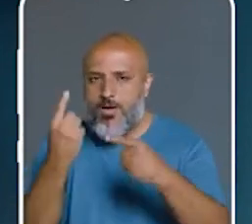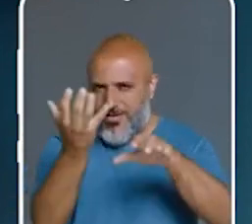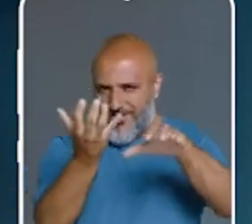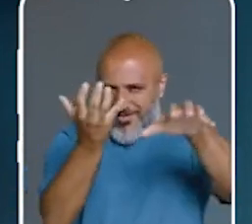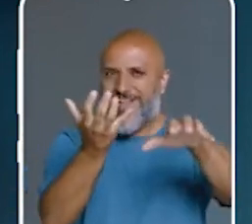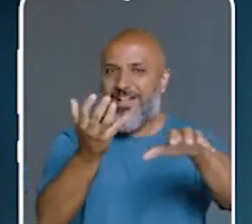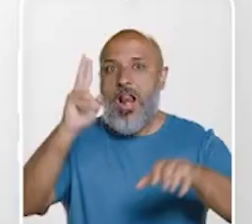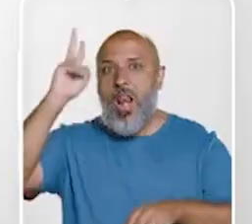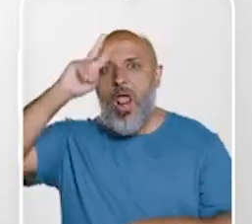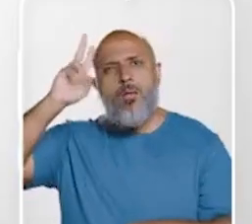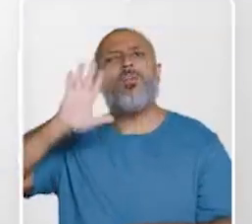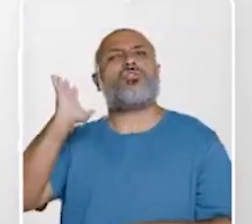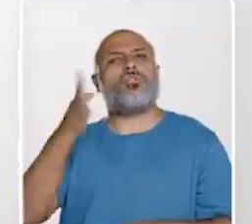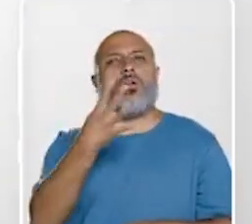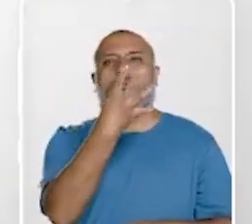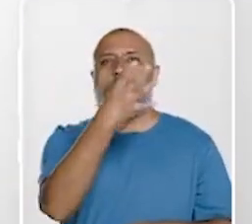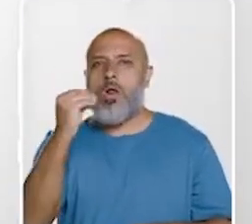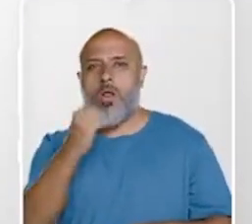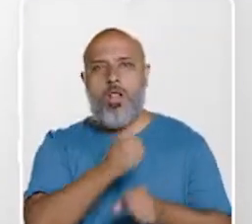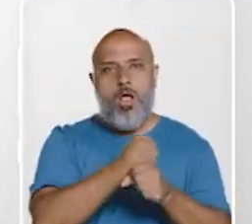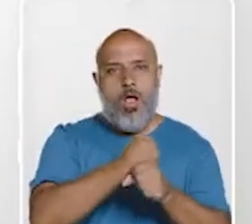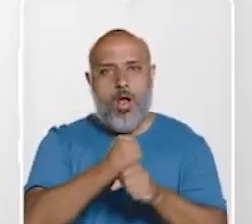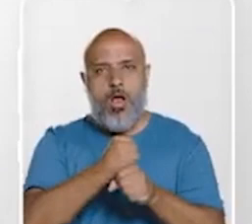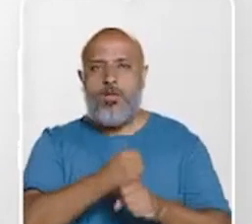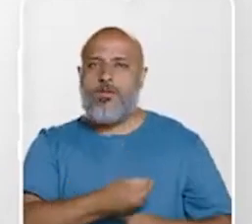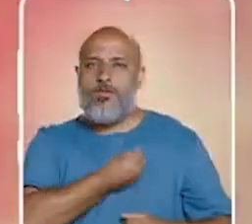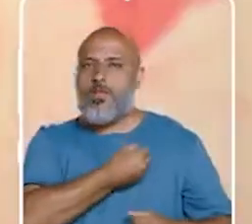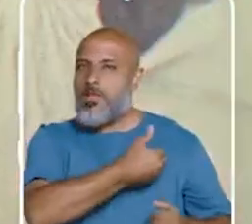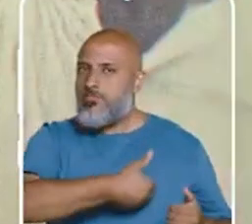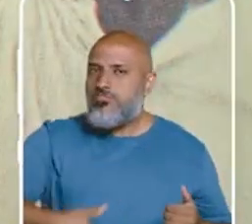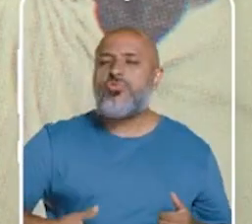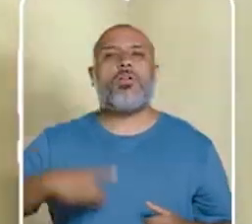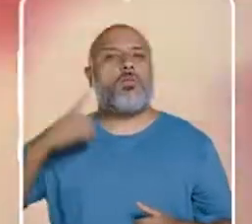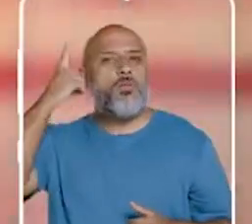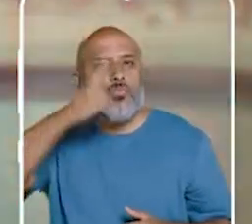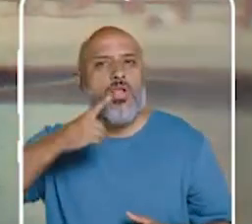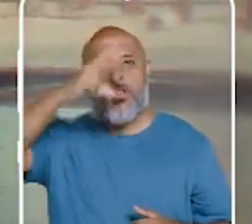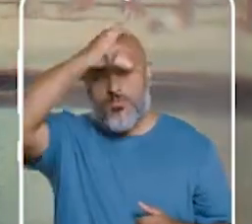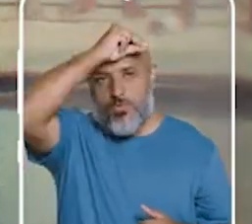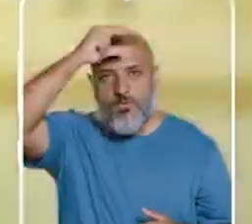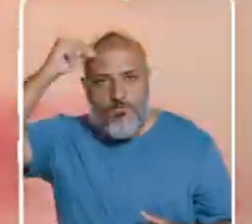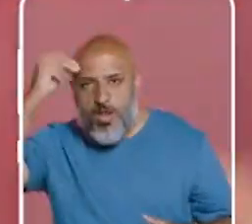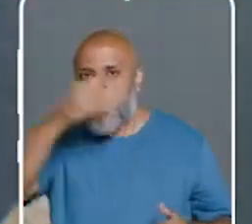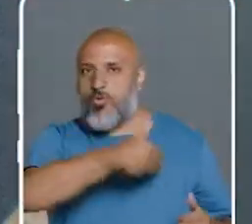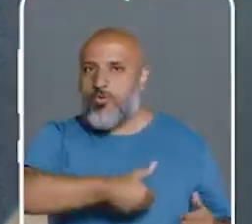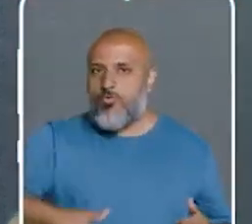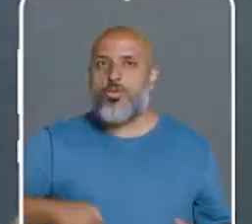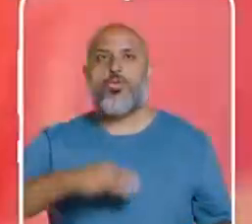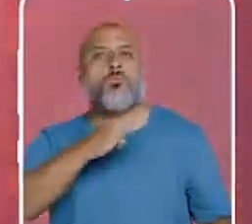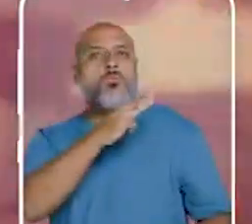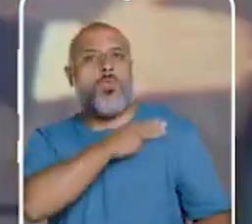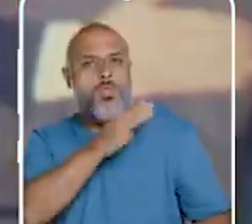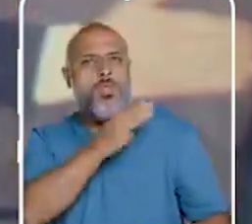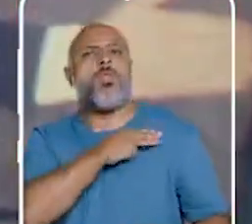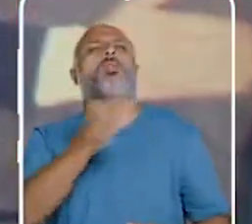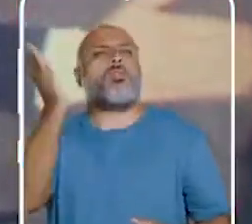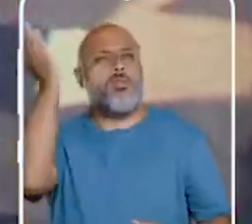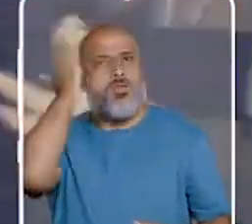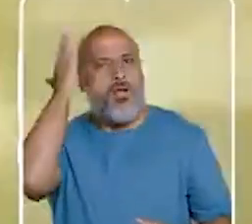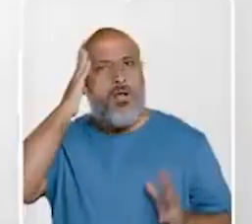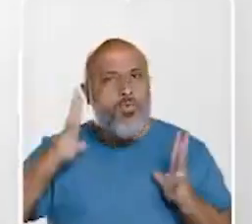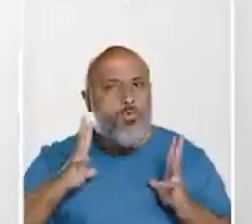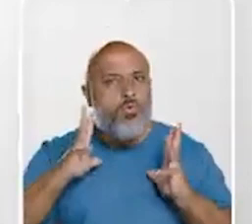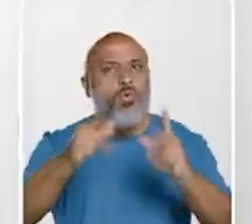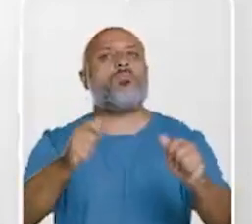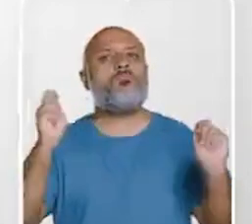com o Congresso, eu lembro, tenho mais de 40 anos de vida pública. Fui deputado, prefeito, governador e ministro. Eu sei